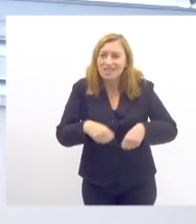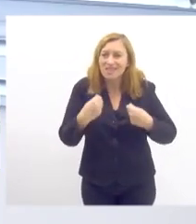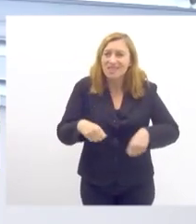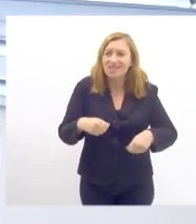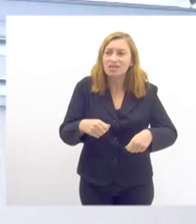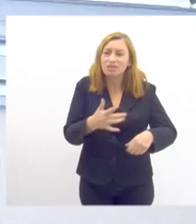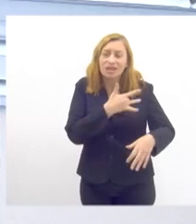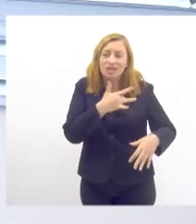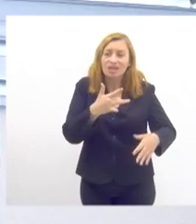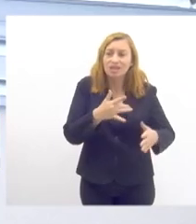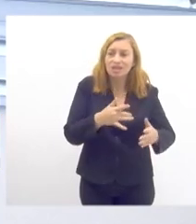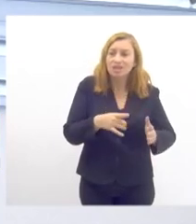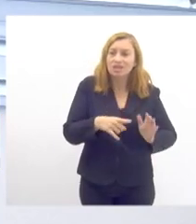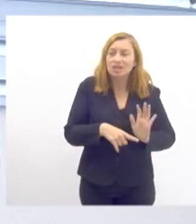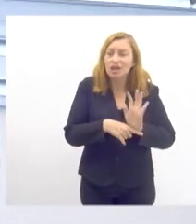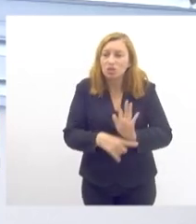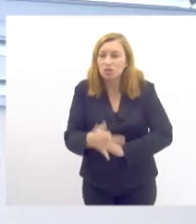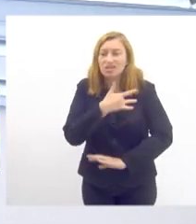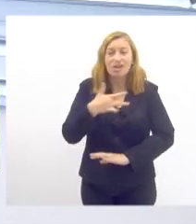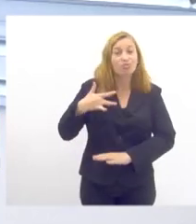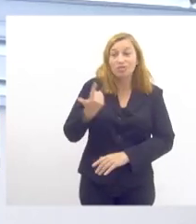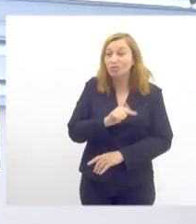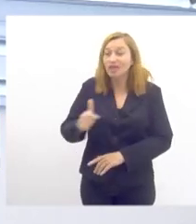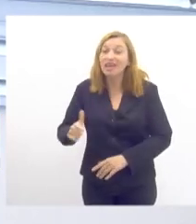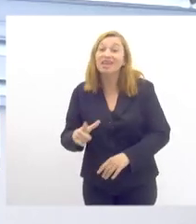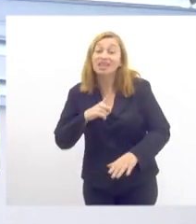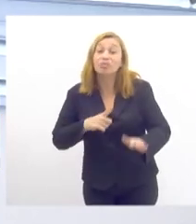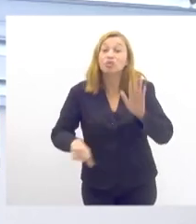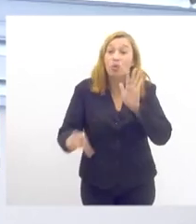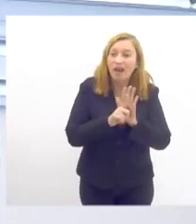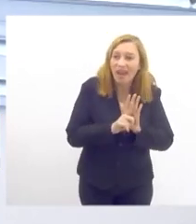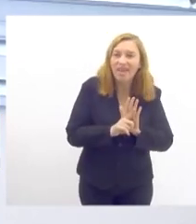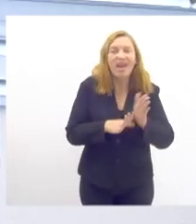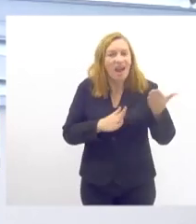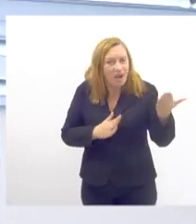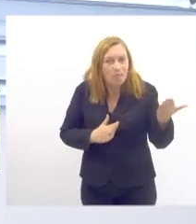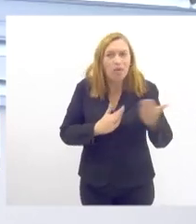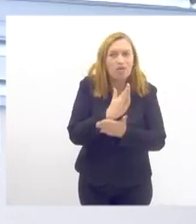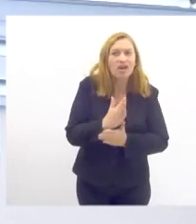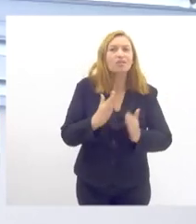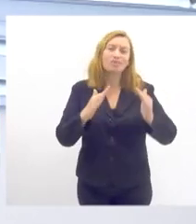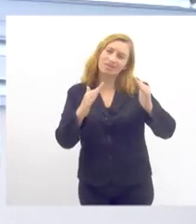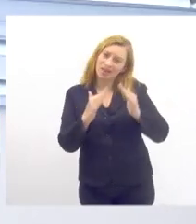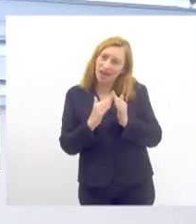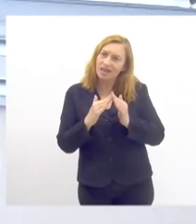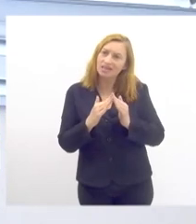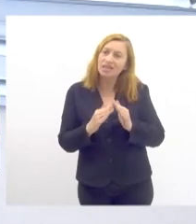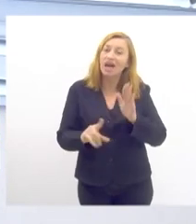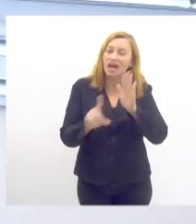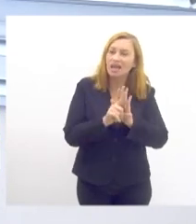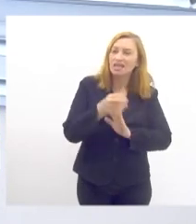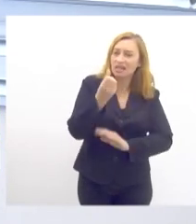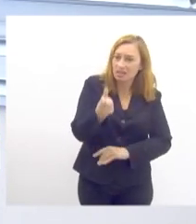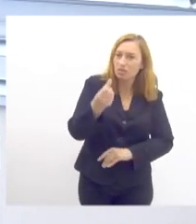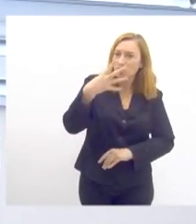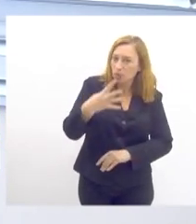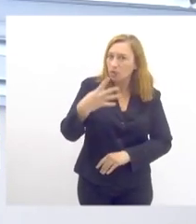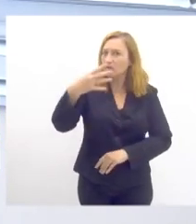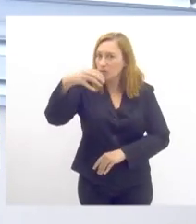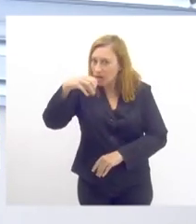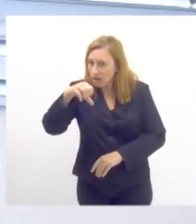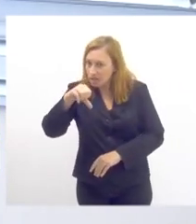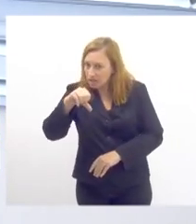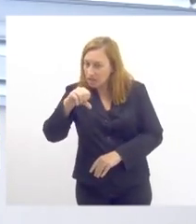saúde, eles não estão tendo. E nós temos uma lei aprovada por essa casa, a Lei